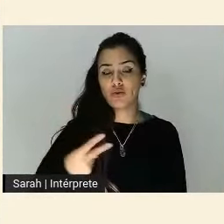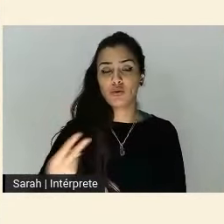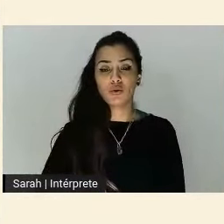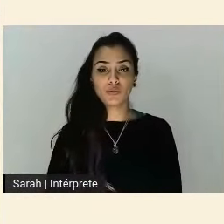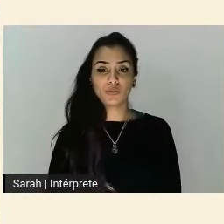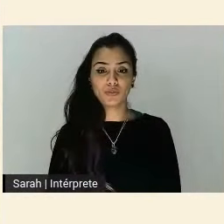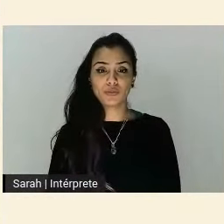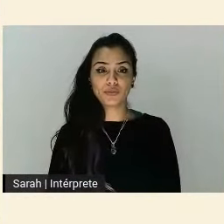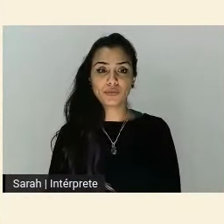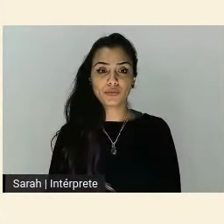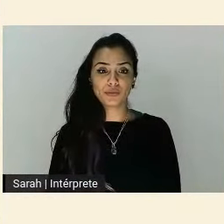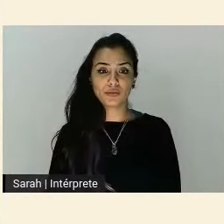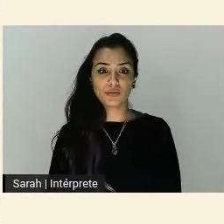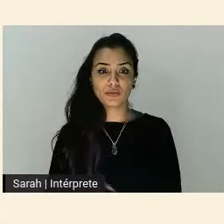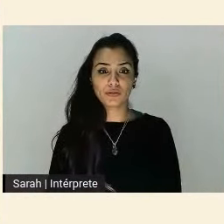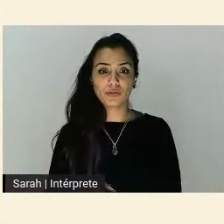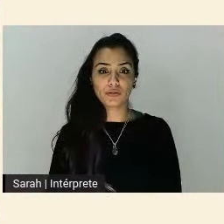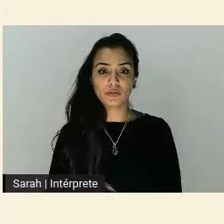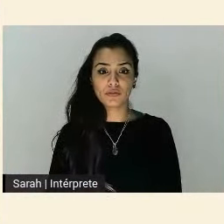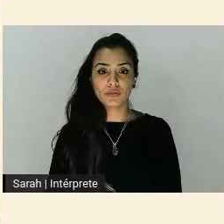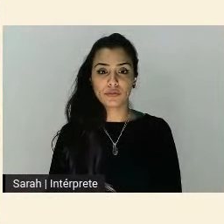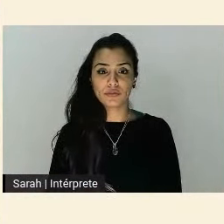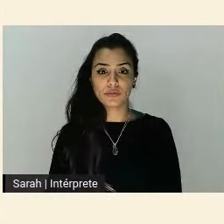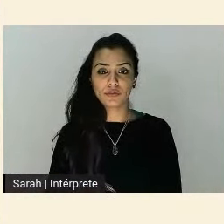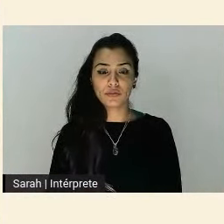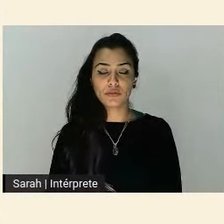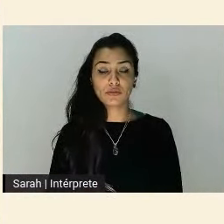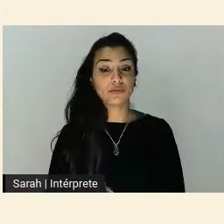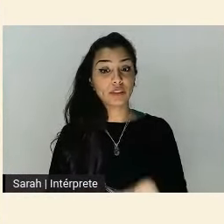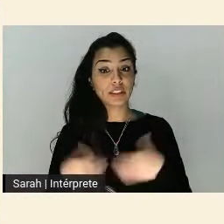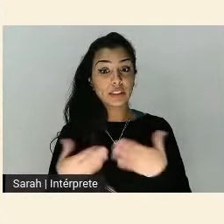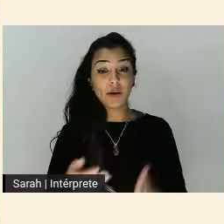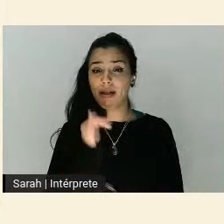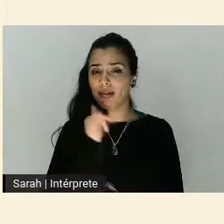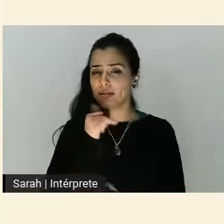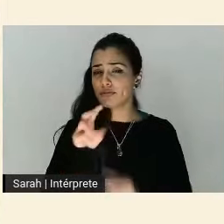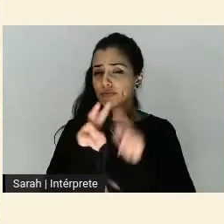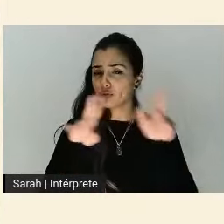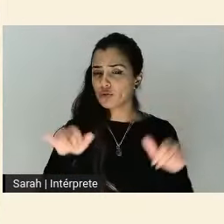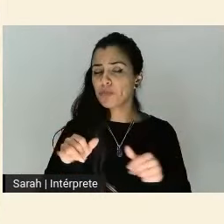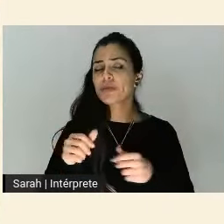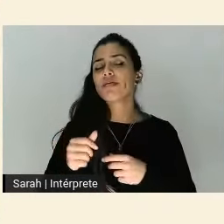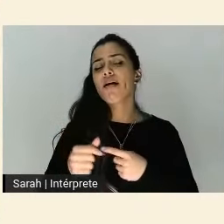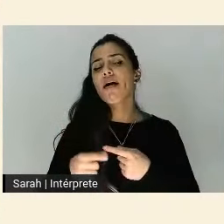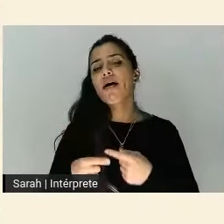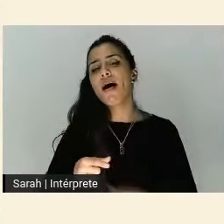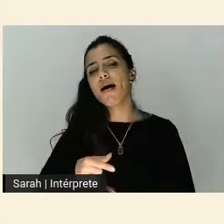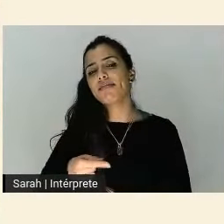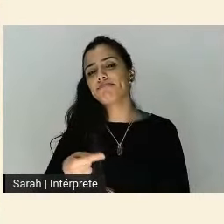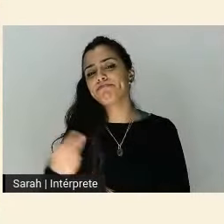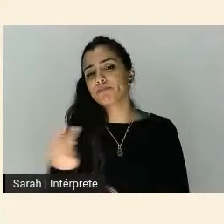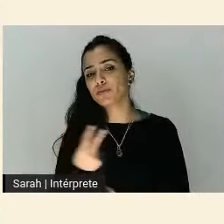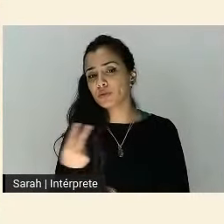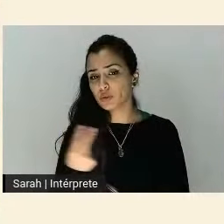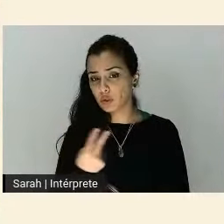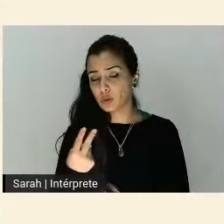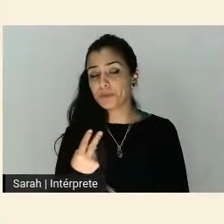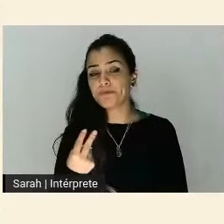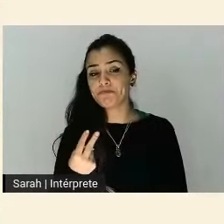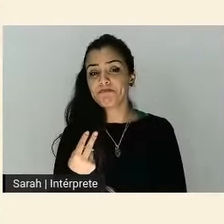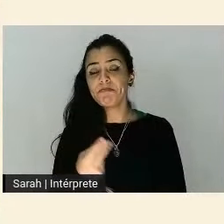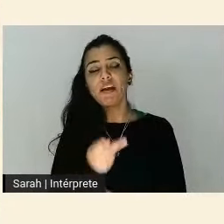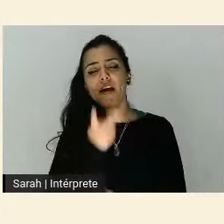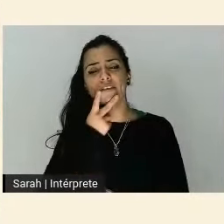Então, claro, a narrativa de 1942, ela constrói não apenas uma centralidade para o modernismo